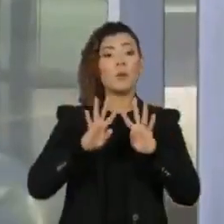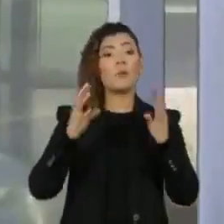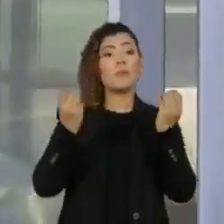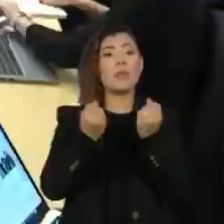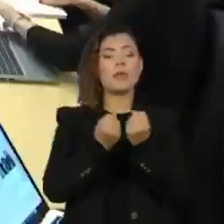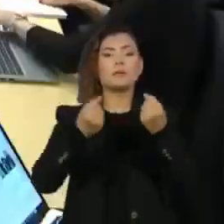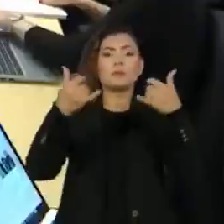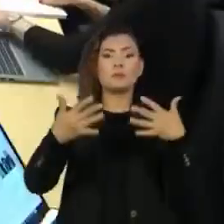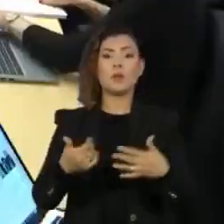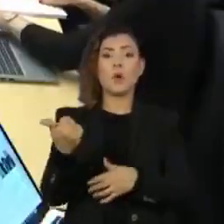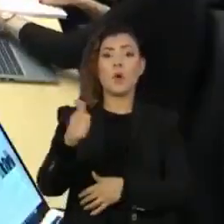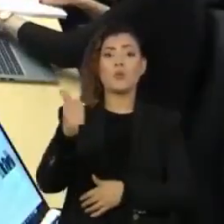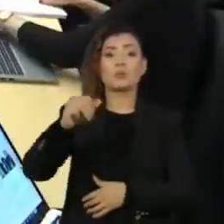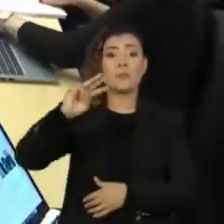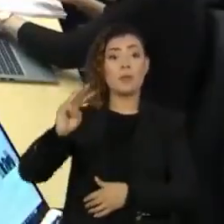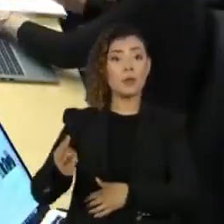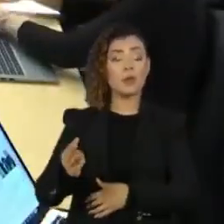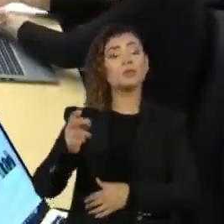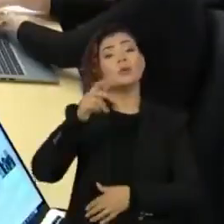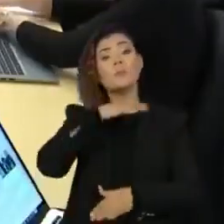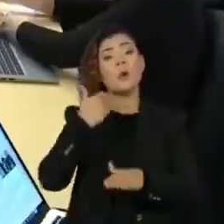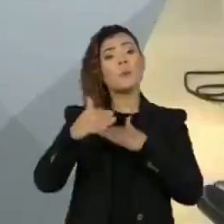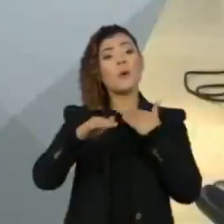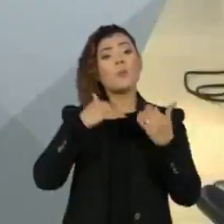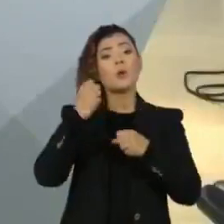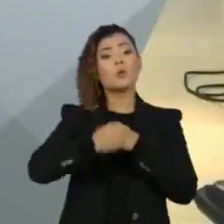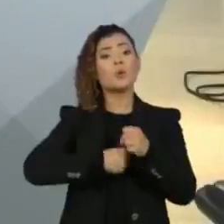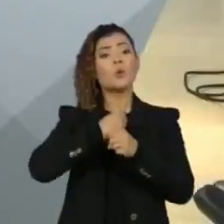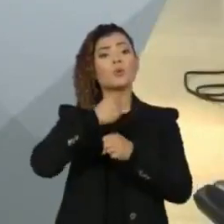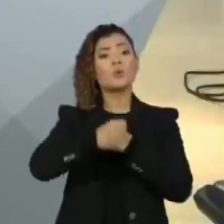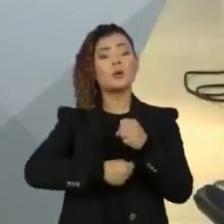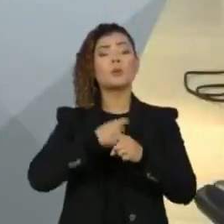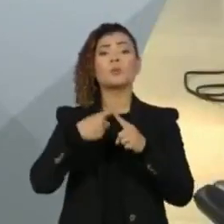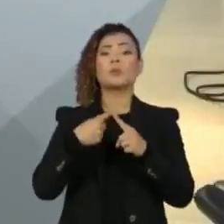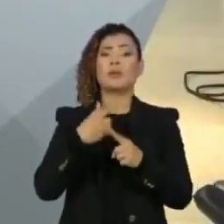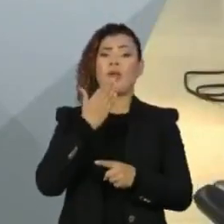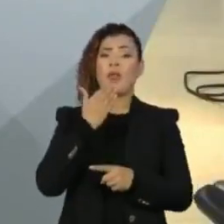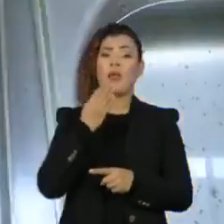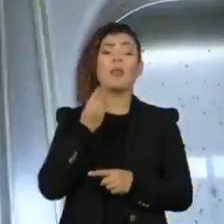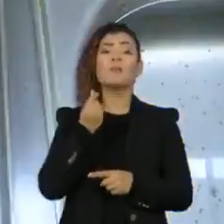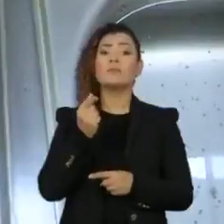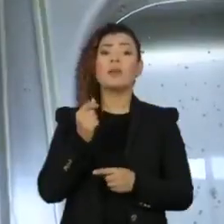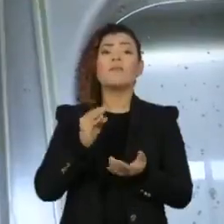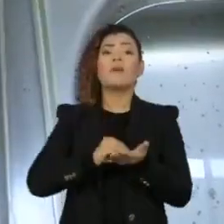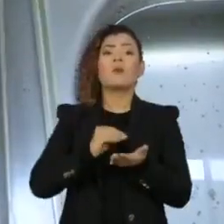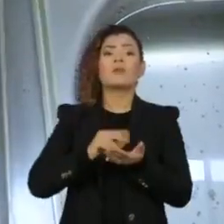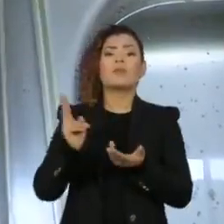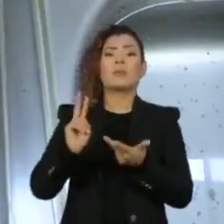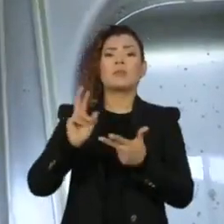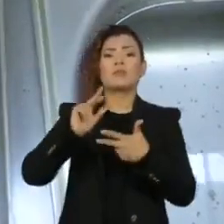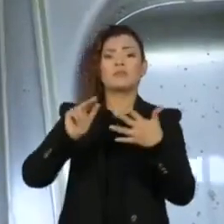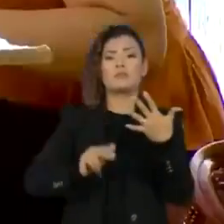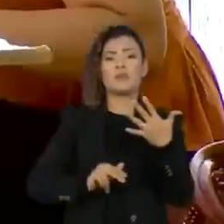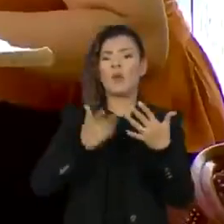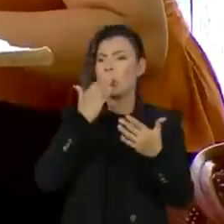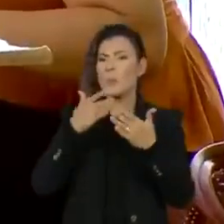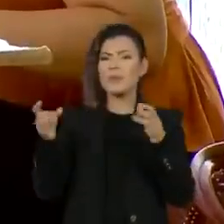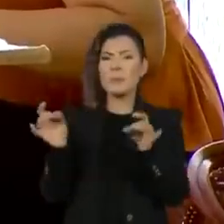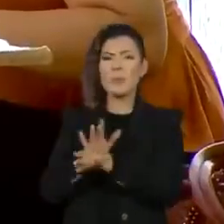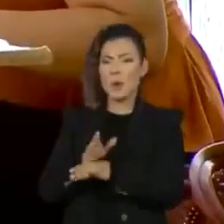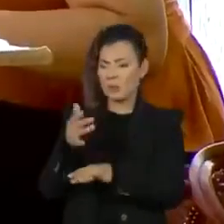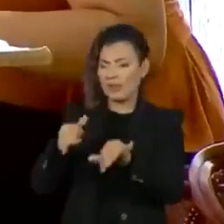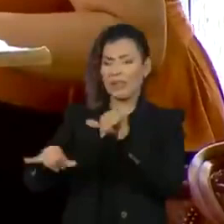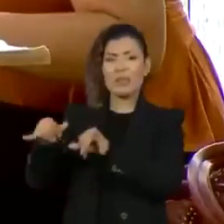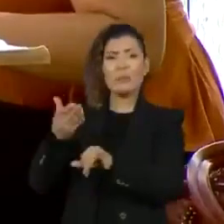Saúde, 11 milhões de pessoas morrem todos os anos por causa de uma alimentação pobre em nutrientes. Alimentos prontos e